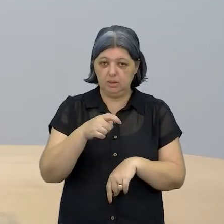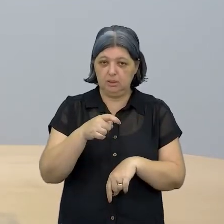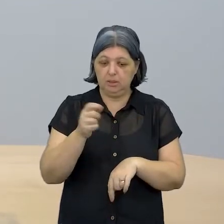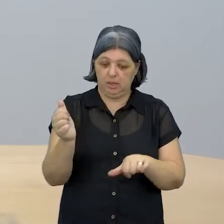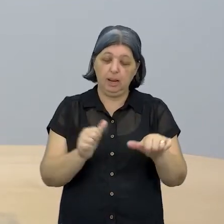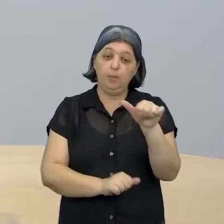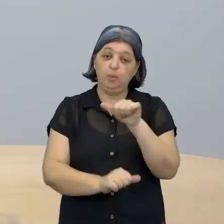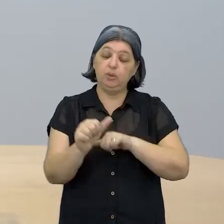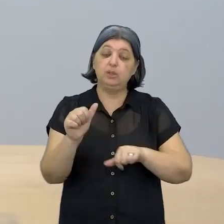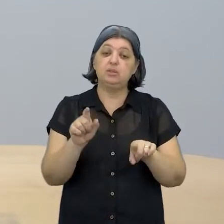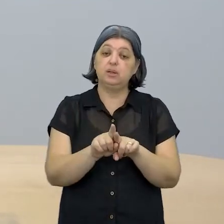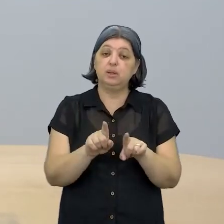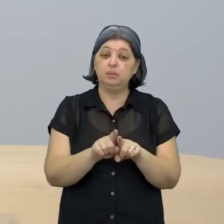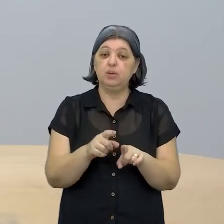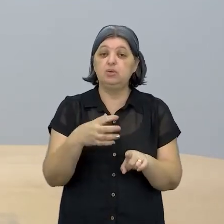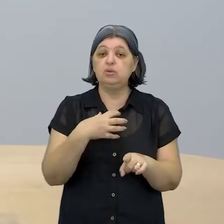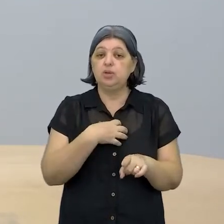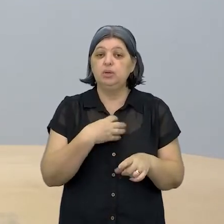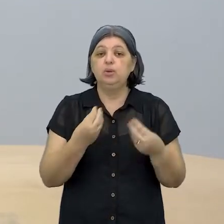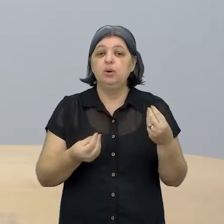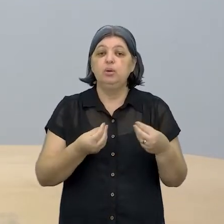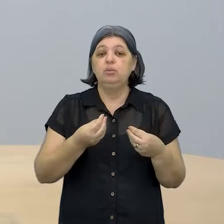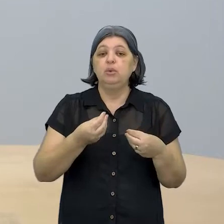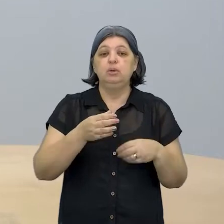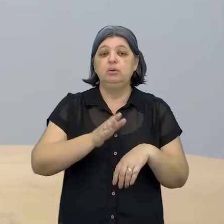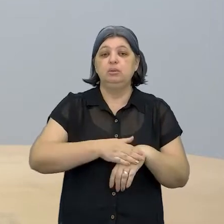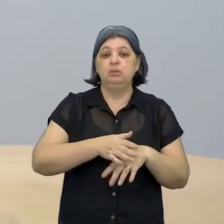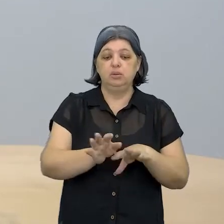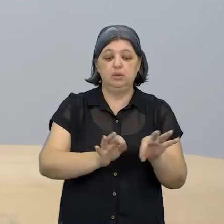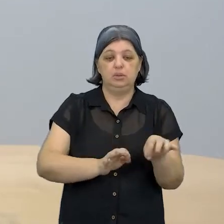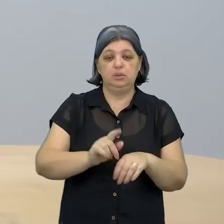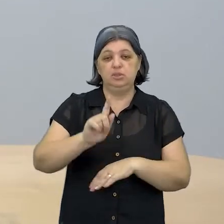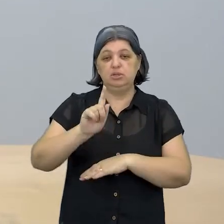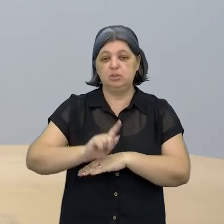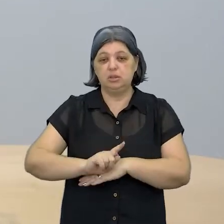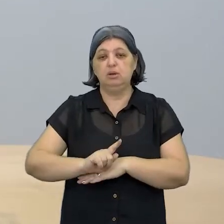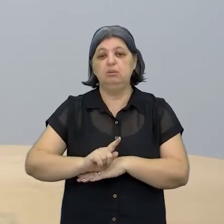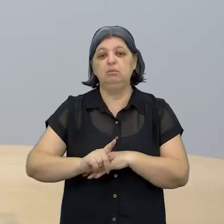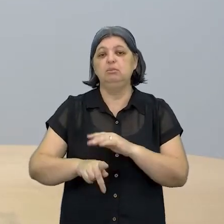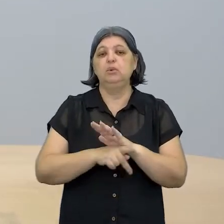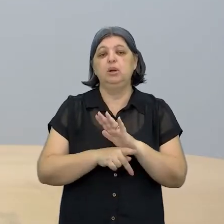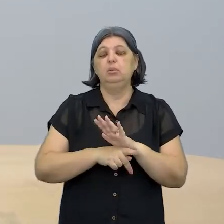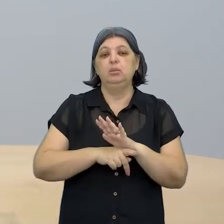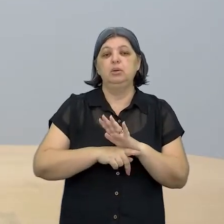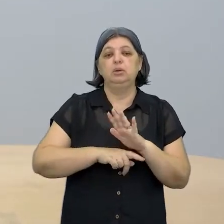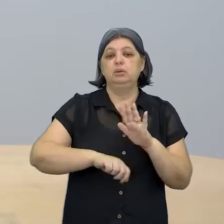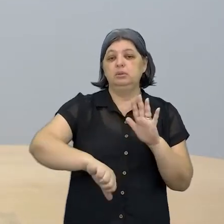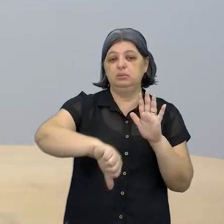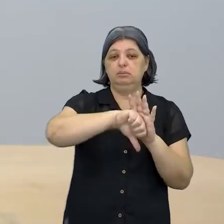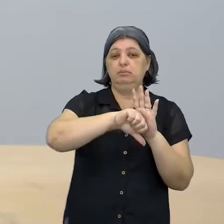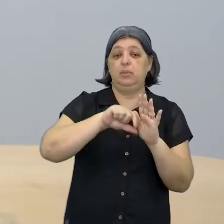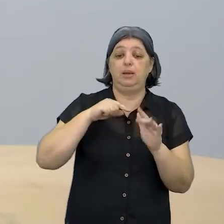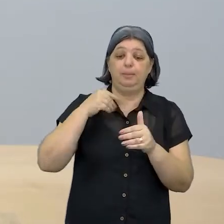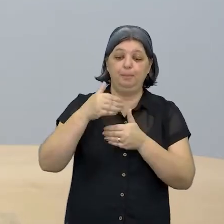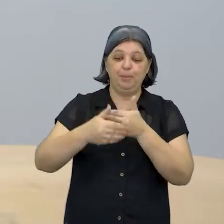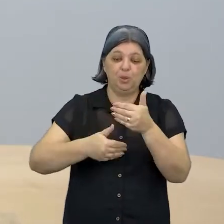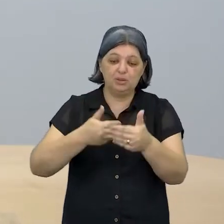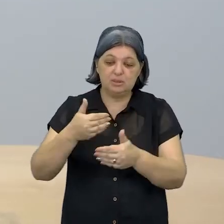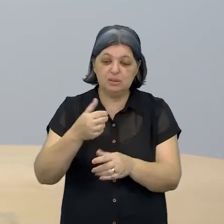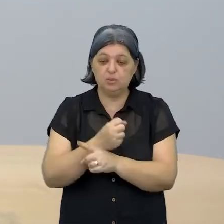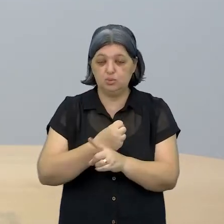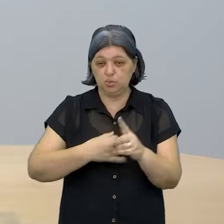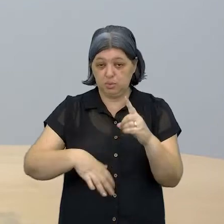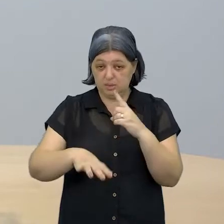mudança também na maneira como se faz a gestão das ilegalidades pelo poder estabelecido. Portanto, são processos